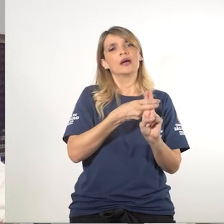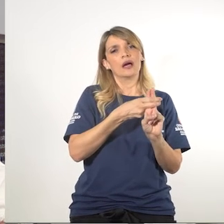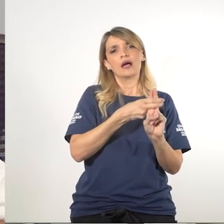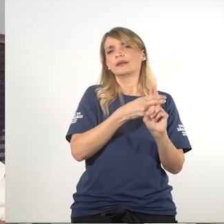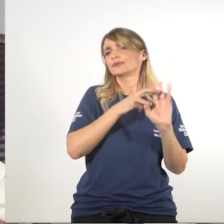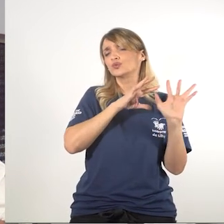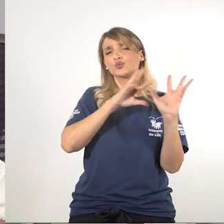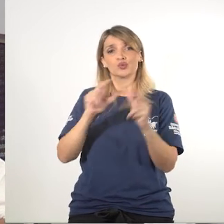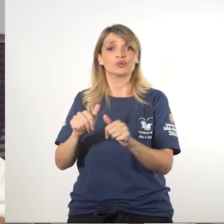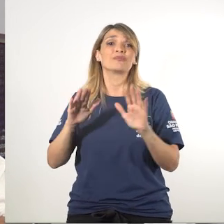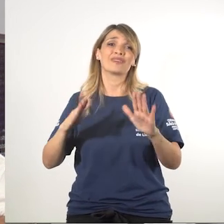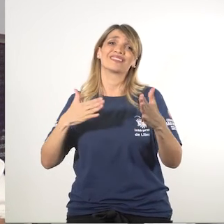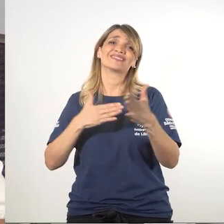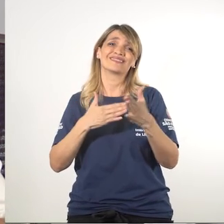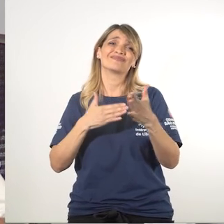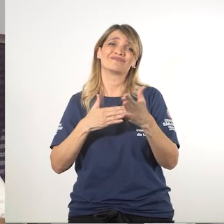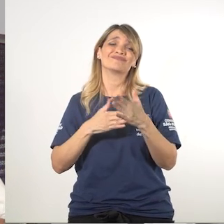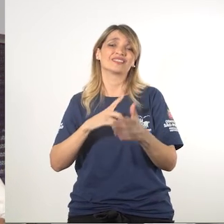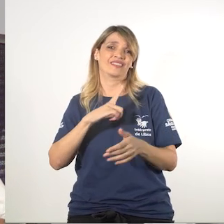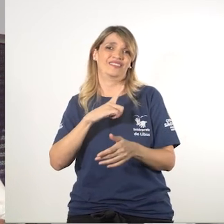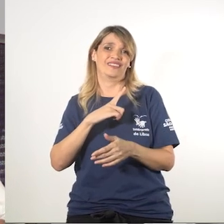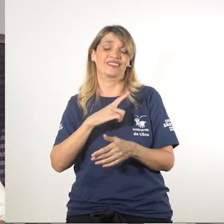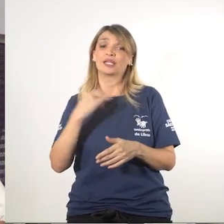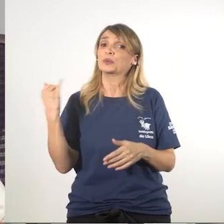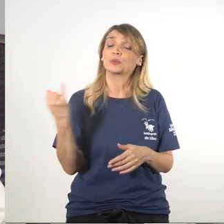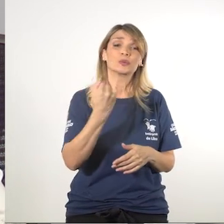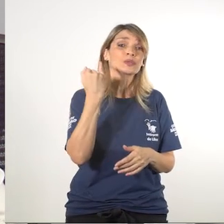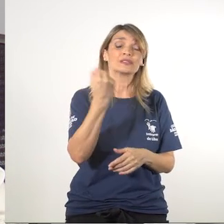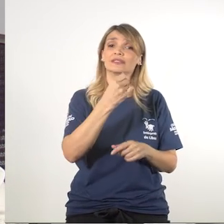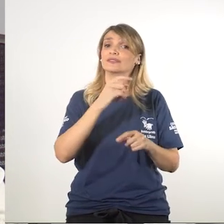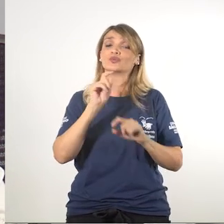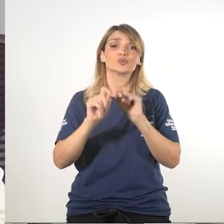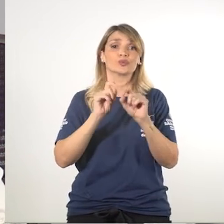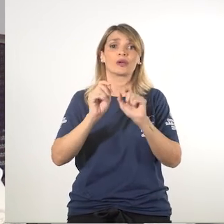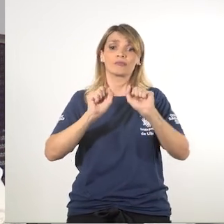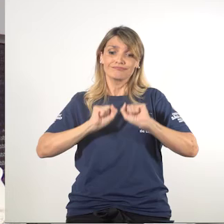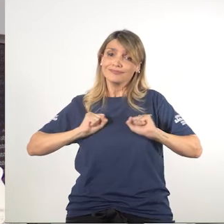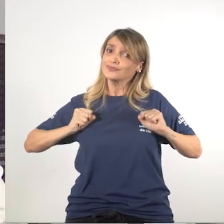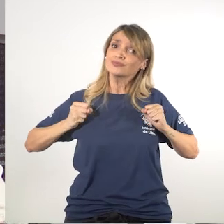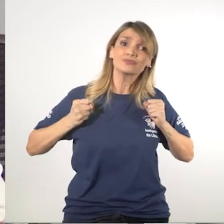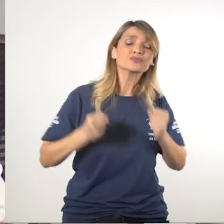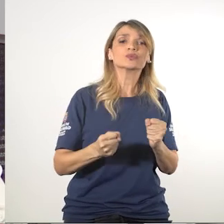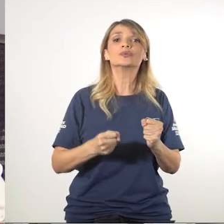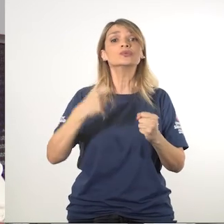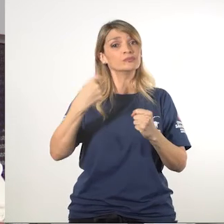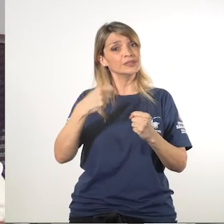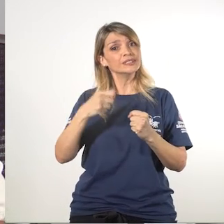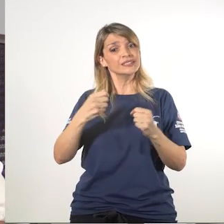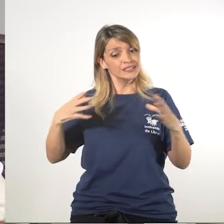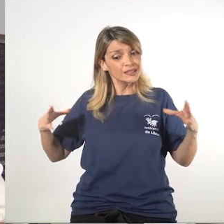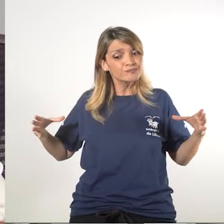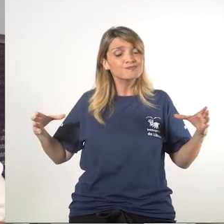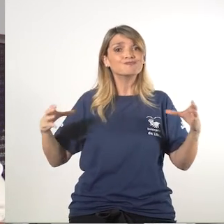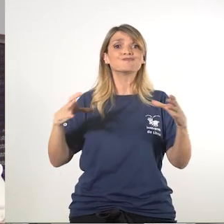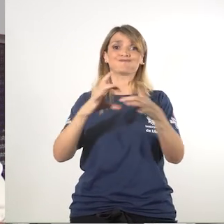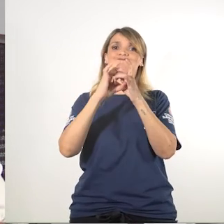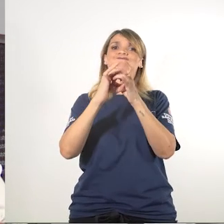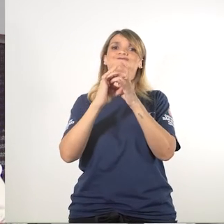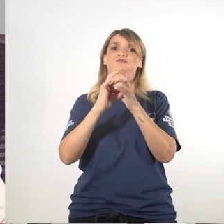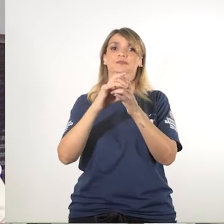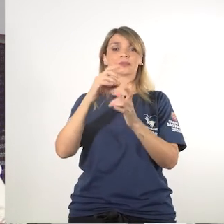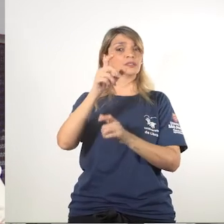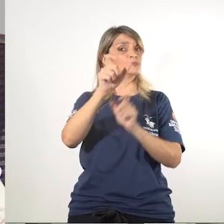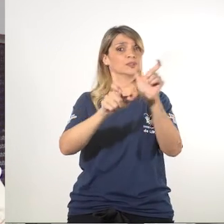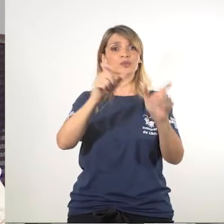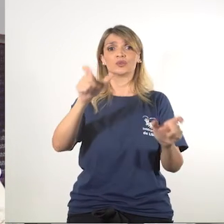tudo tem limite, né? É muito importante que esse esforço, como colocou o prefeito agora, ele seja coletivo. As pessoas entendam que